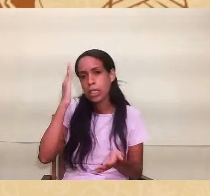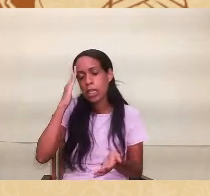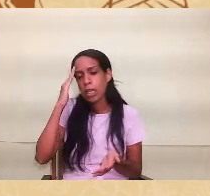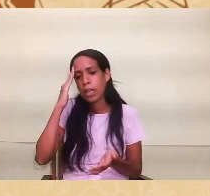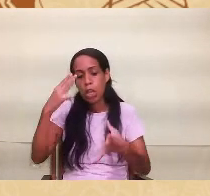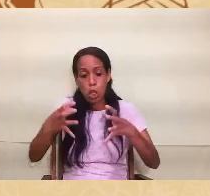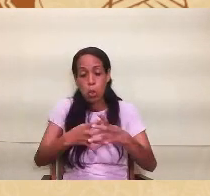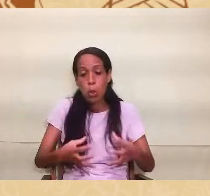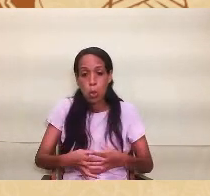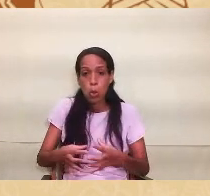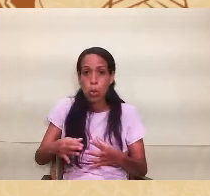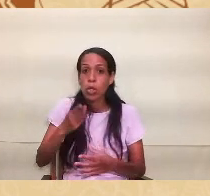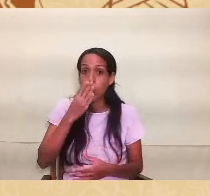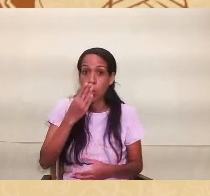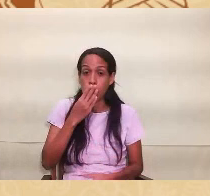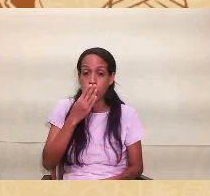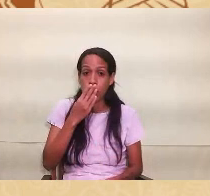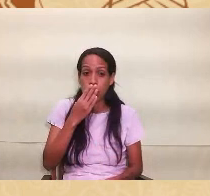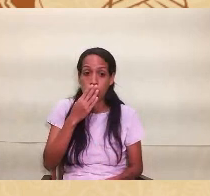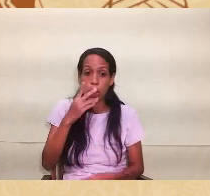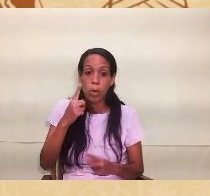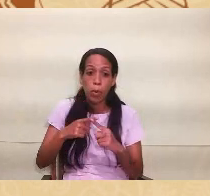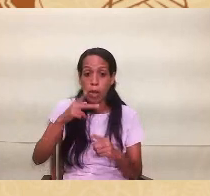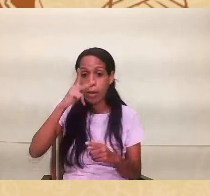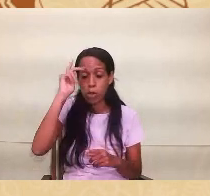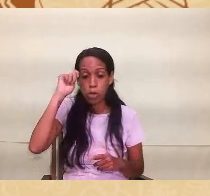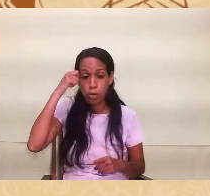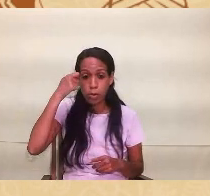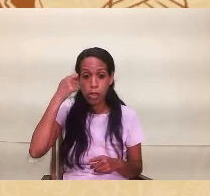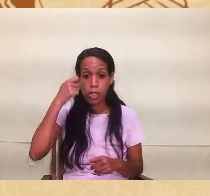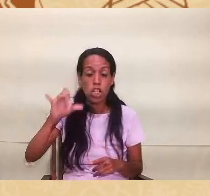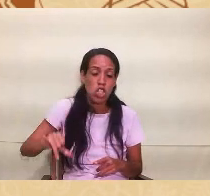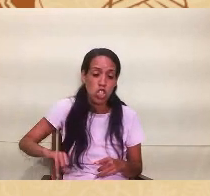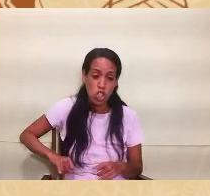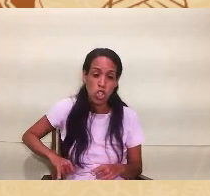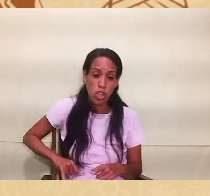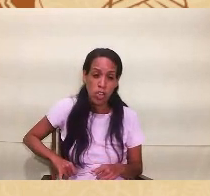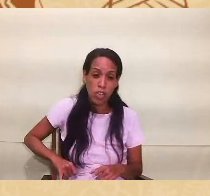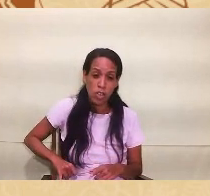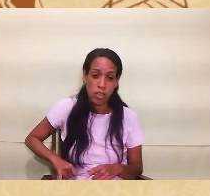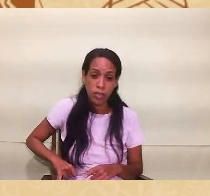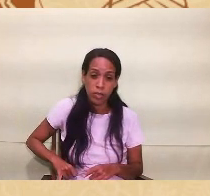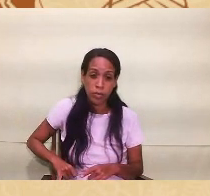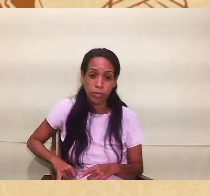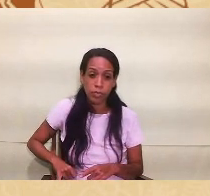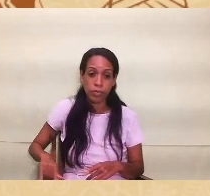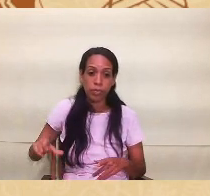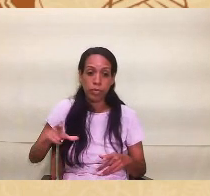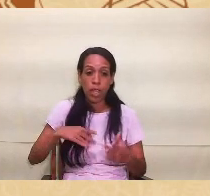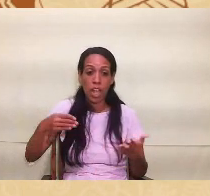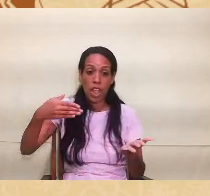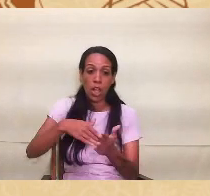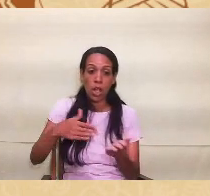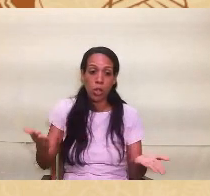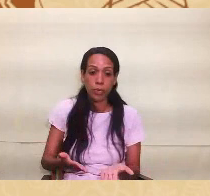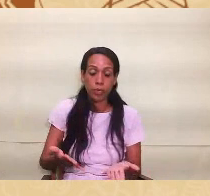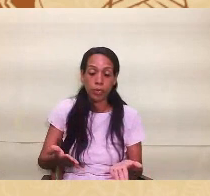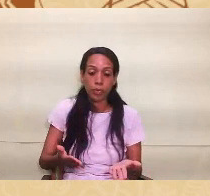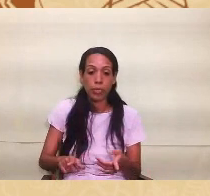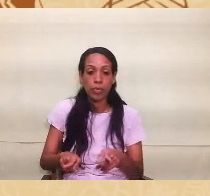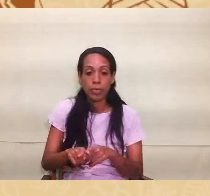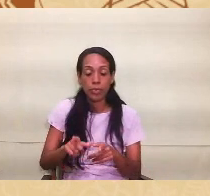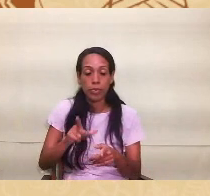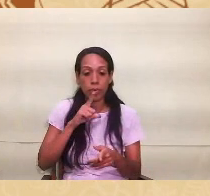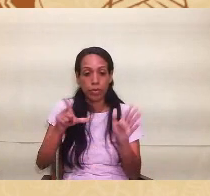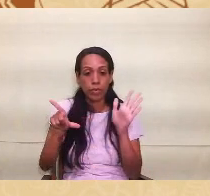coletiva indígena, porque os negros na área urbana sofrem, né, desses afetos até hoje, por causa da Constituição. E